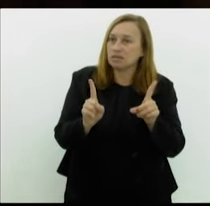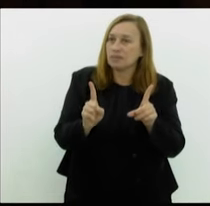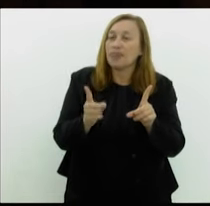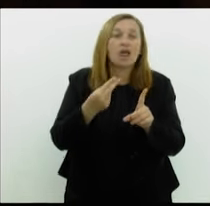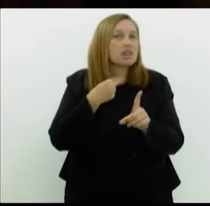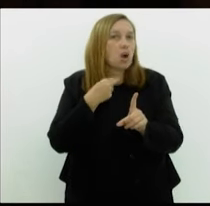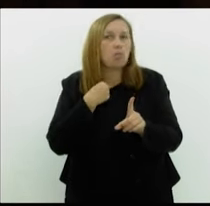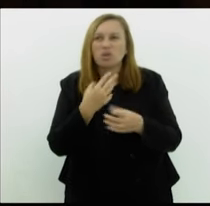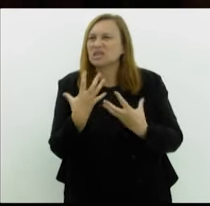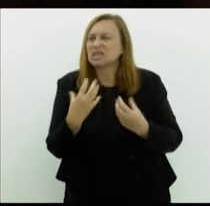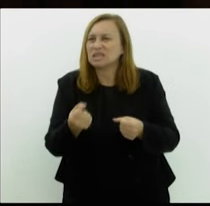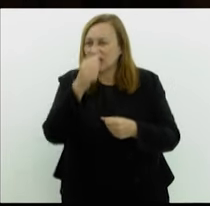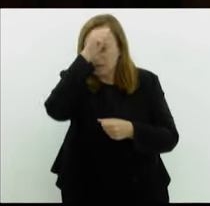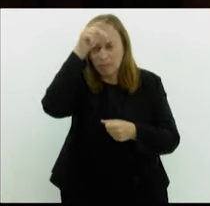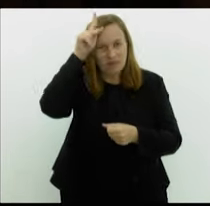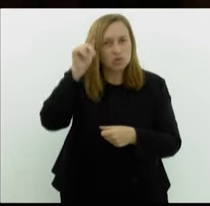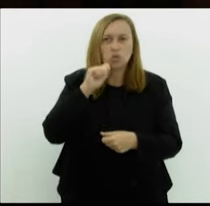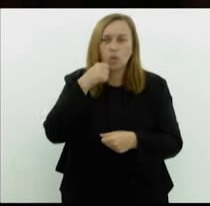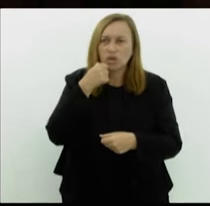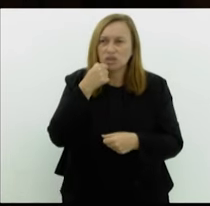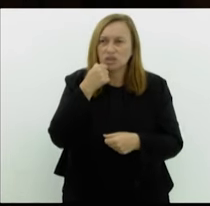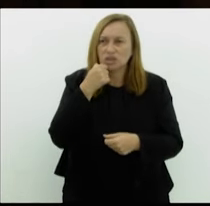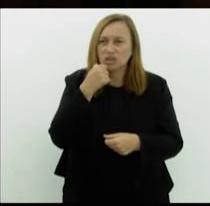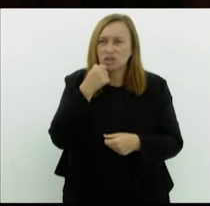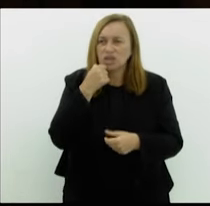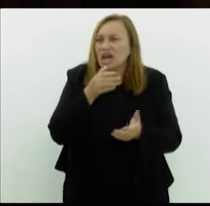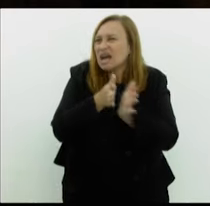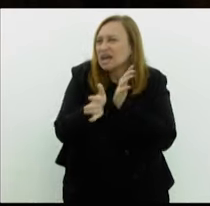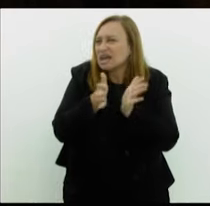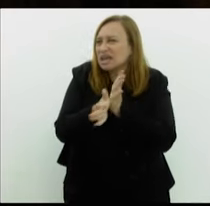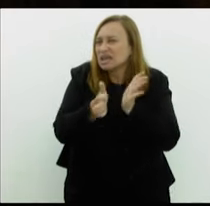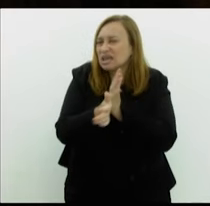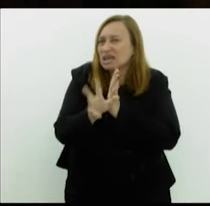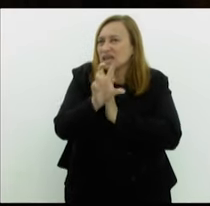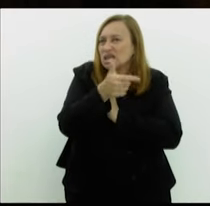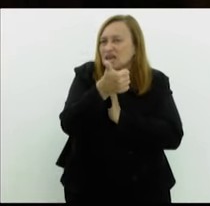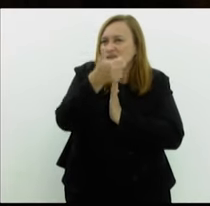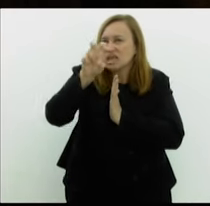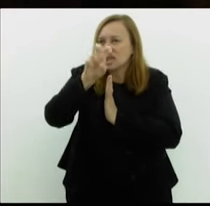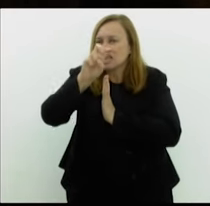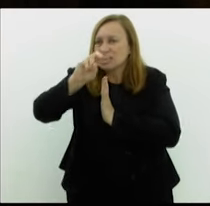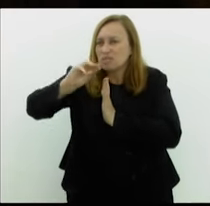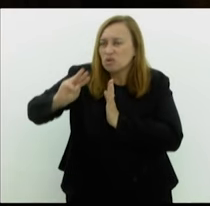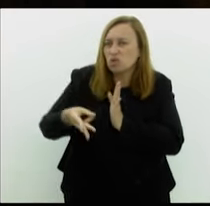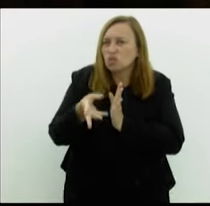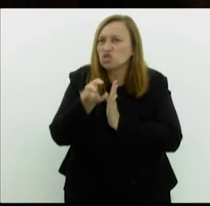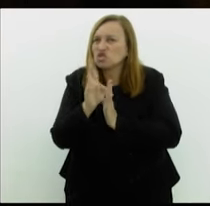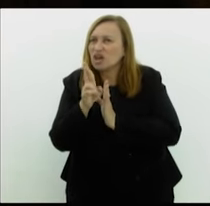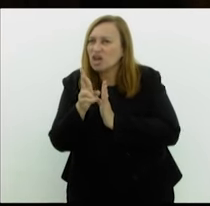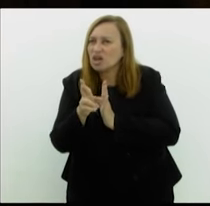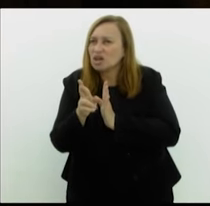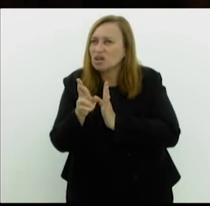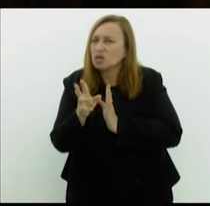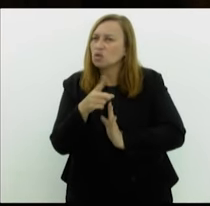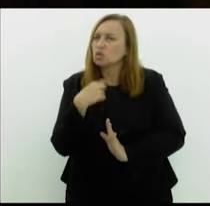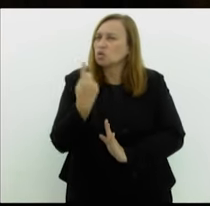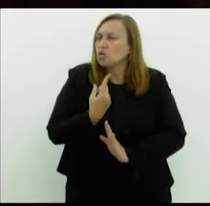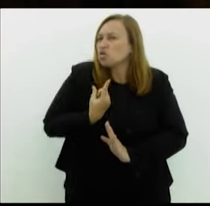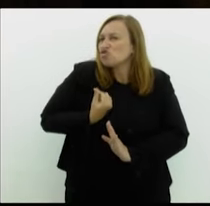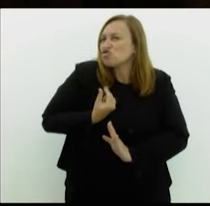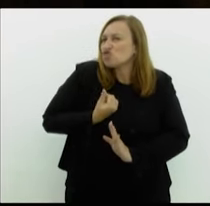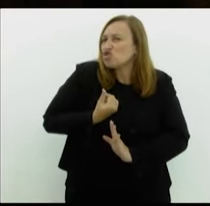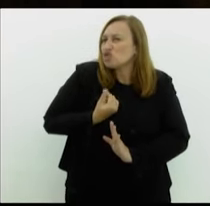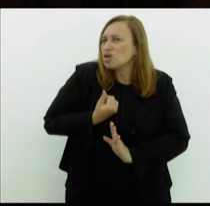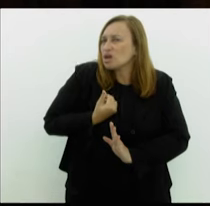posso admitir que a Prefeitura do Rio de Janeiro gaste 15 milhões de reais do nosso dinheiro